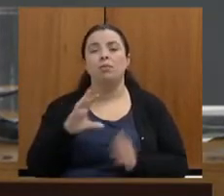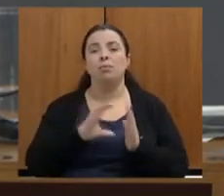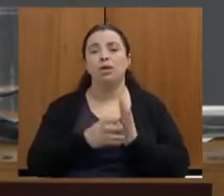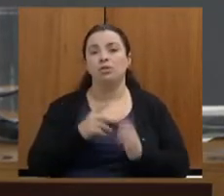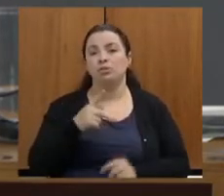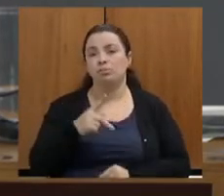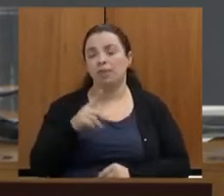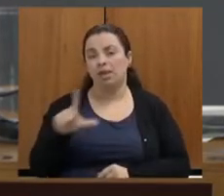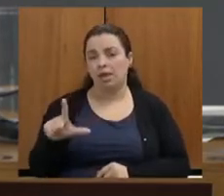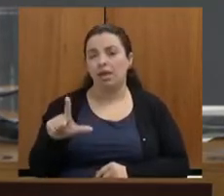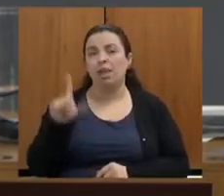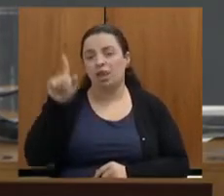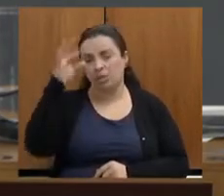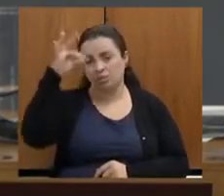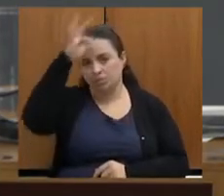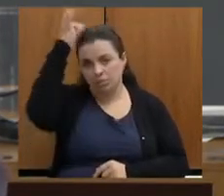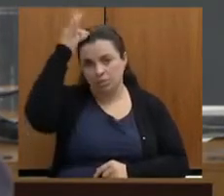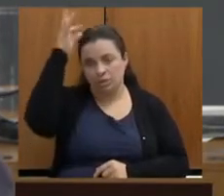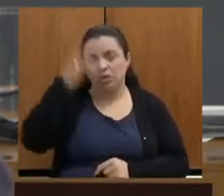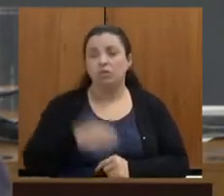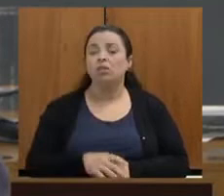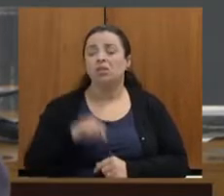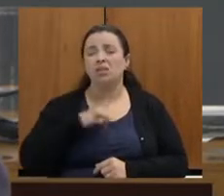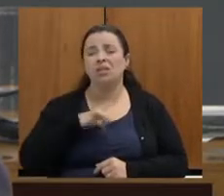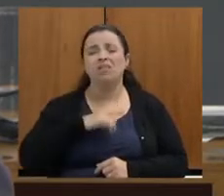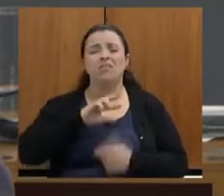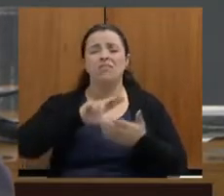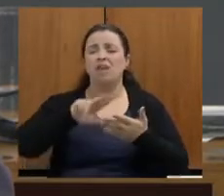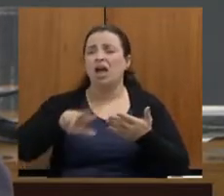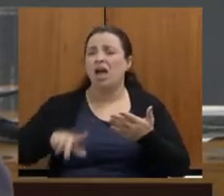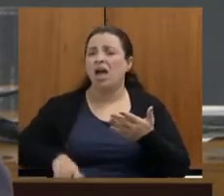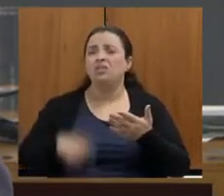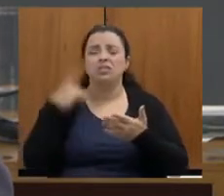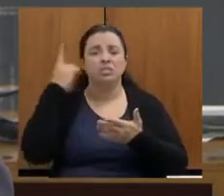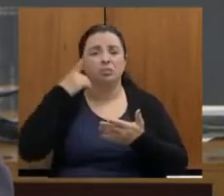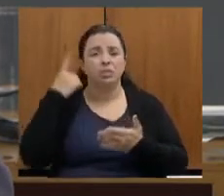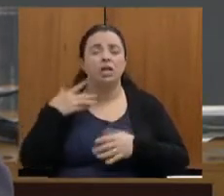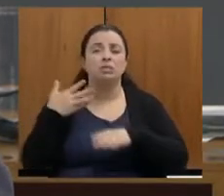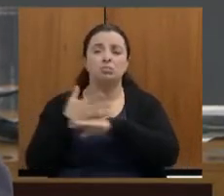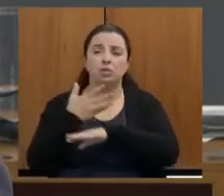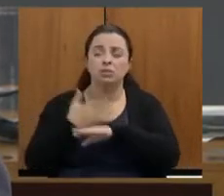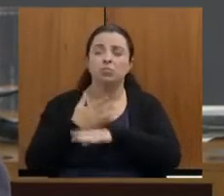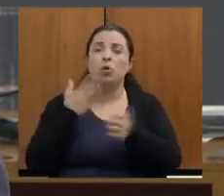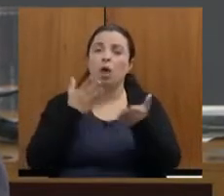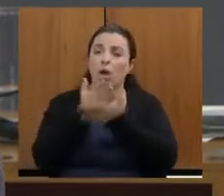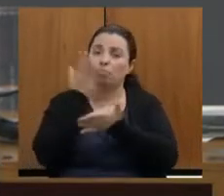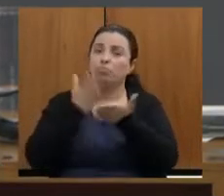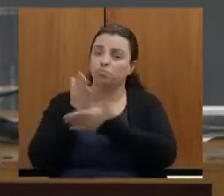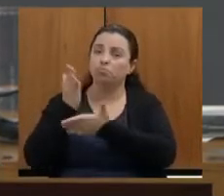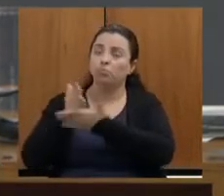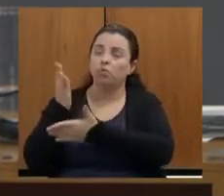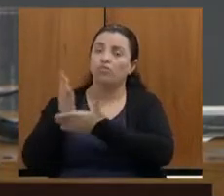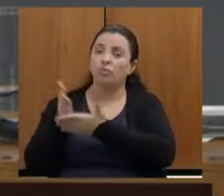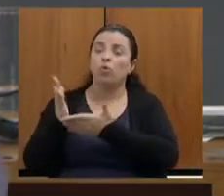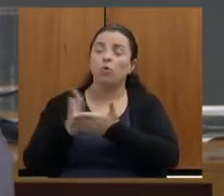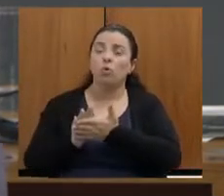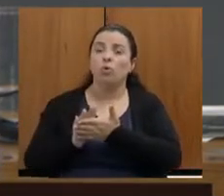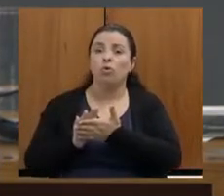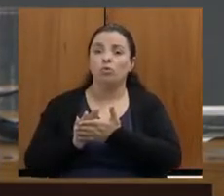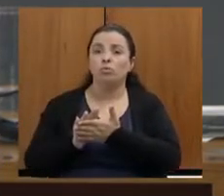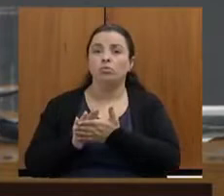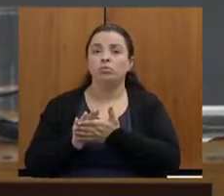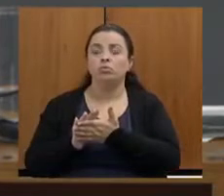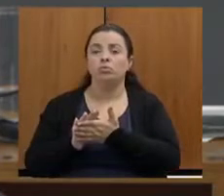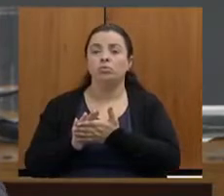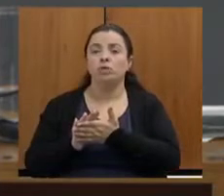foram vários partidos foram vários os deputados que observamos esse esses pressupostos é